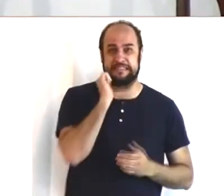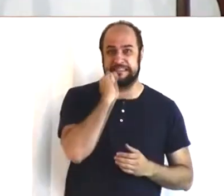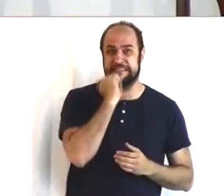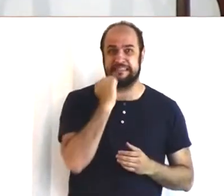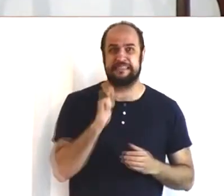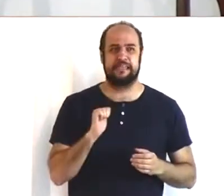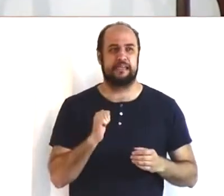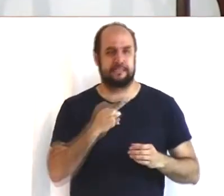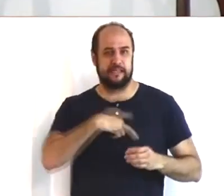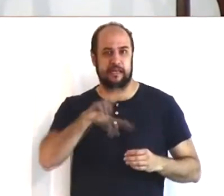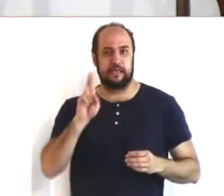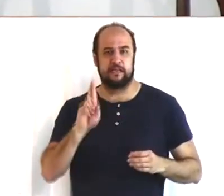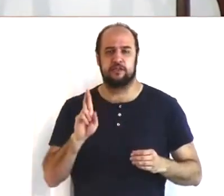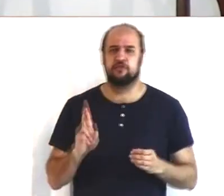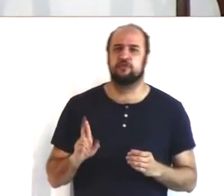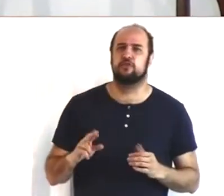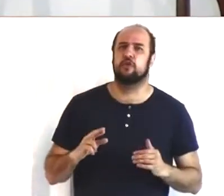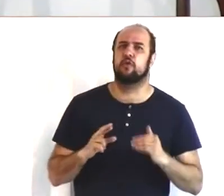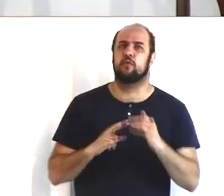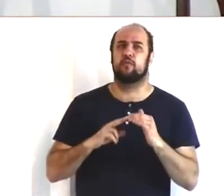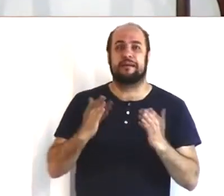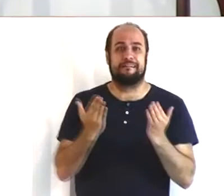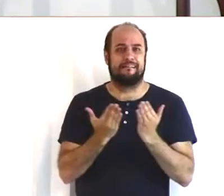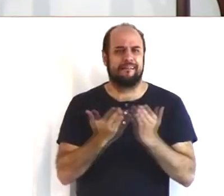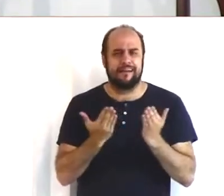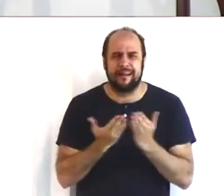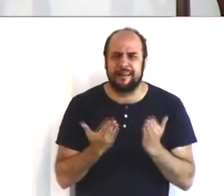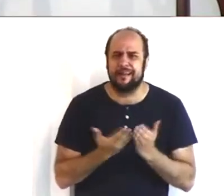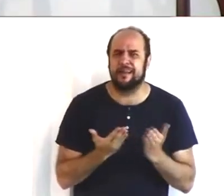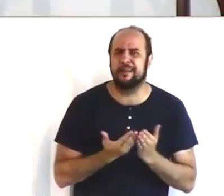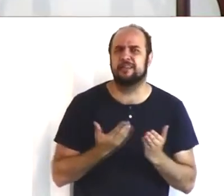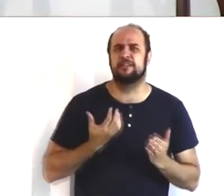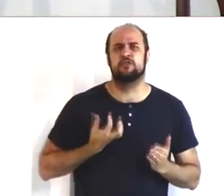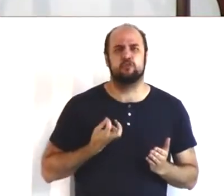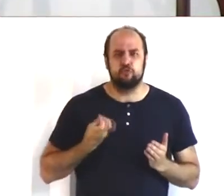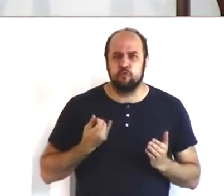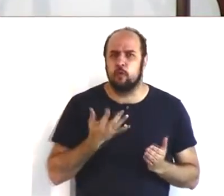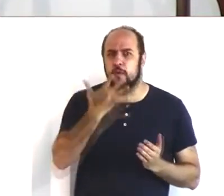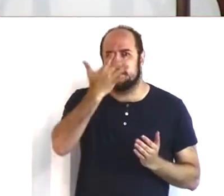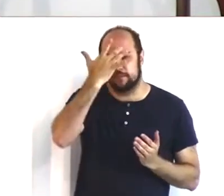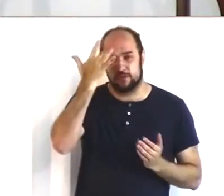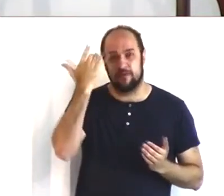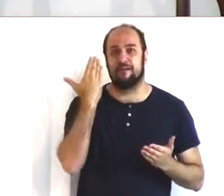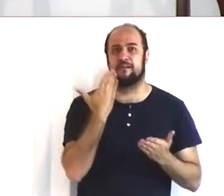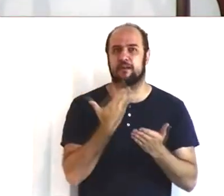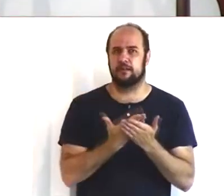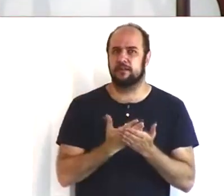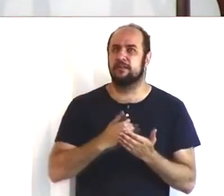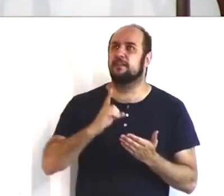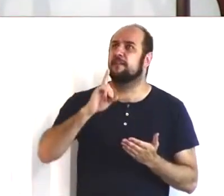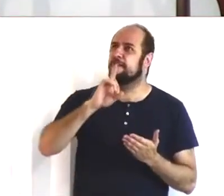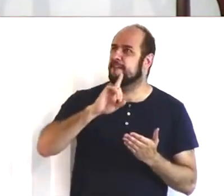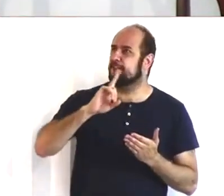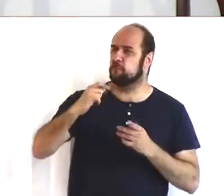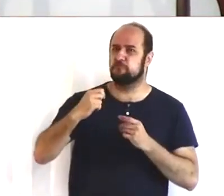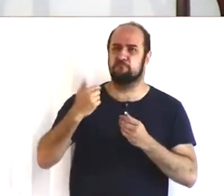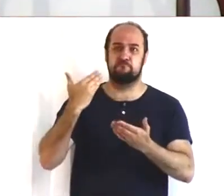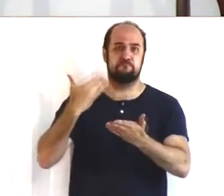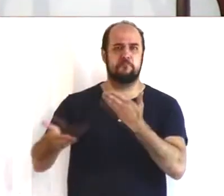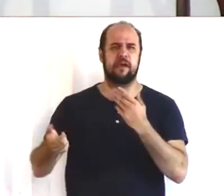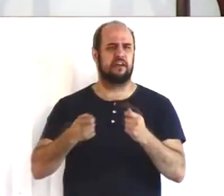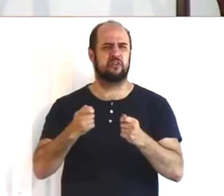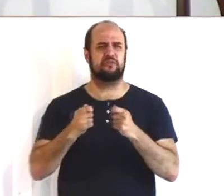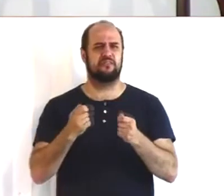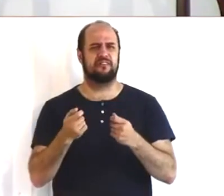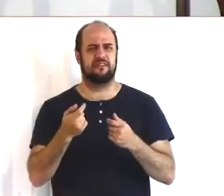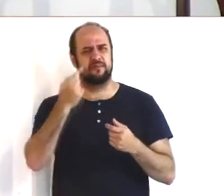das religiões, um número bem elevado de cristãos que acham sim que Deus não está mais controlando o mundo? Eles